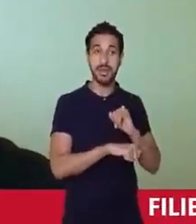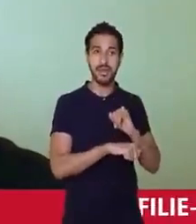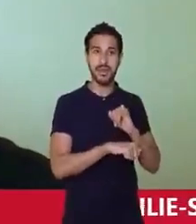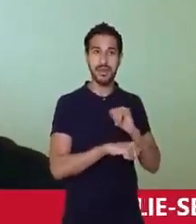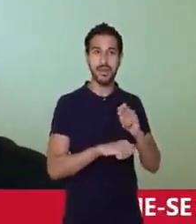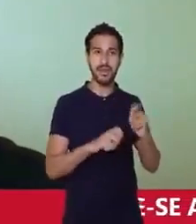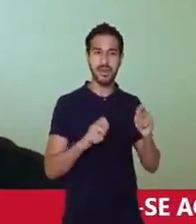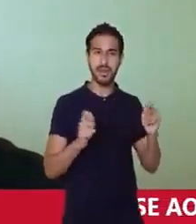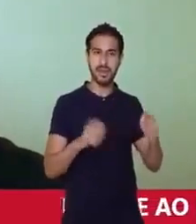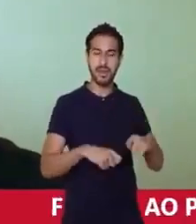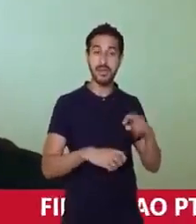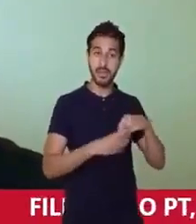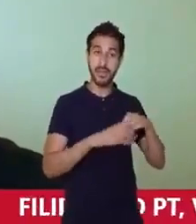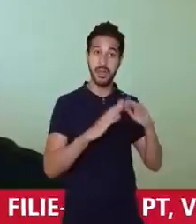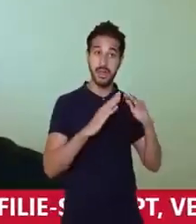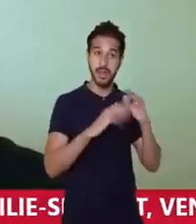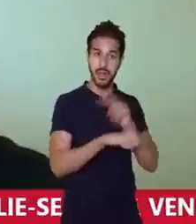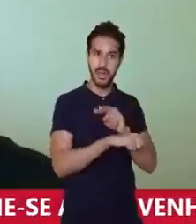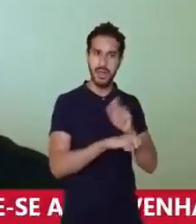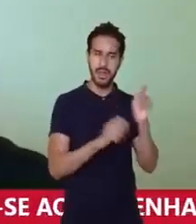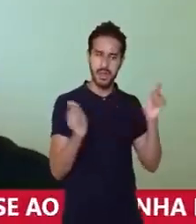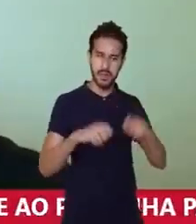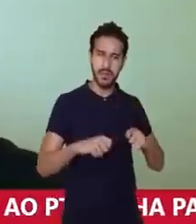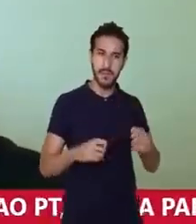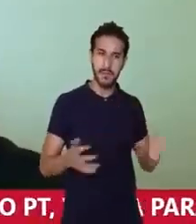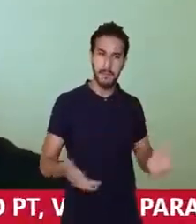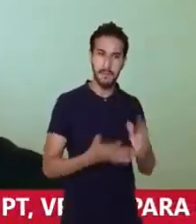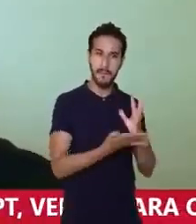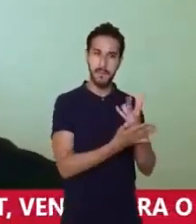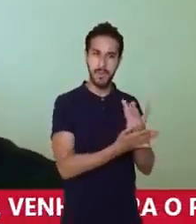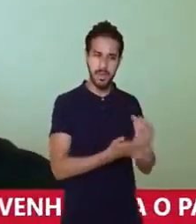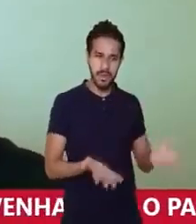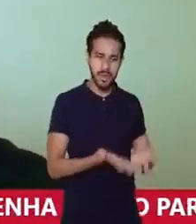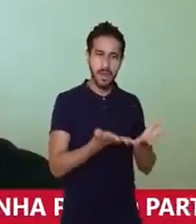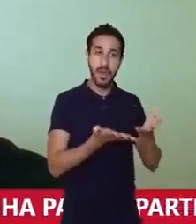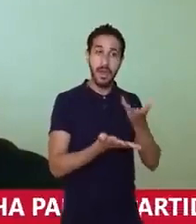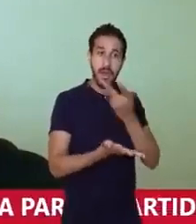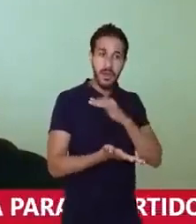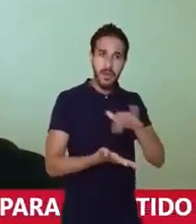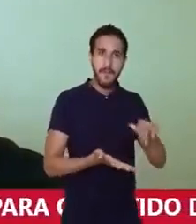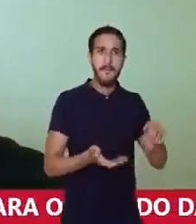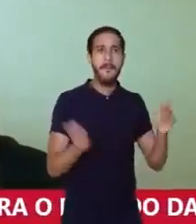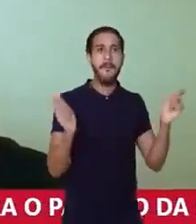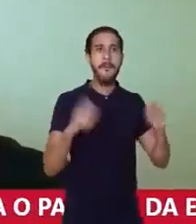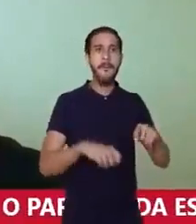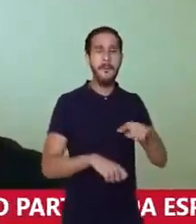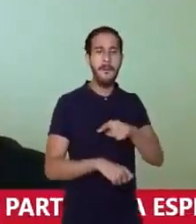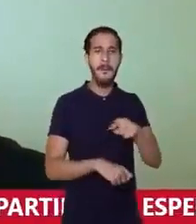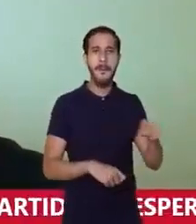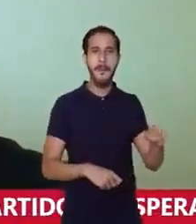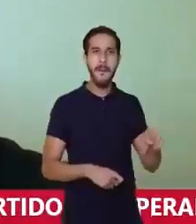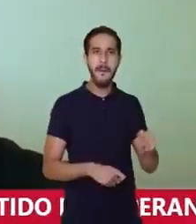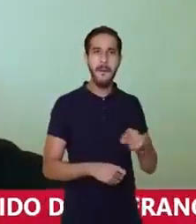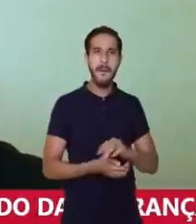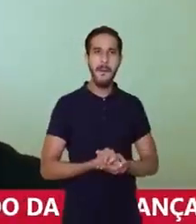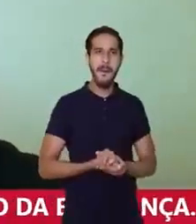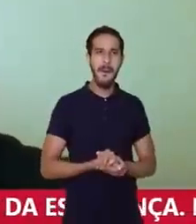capaz de dar os estímulos psicossociais adequados, você está